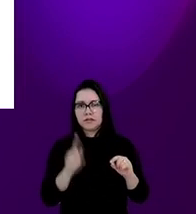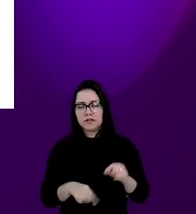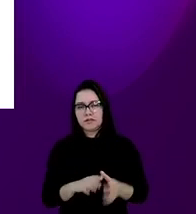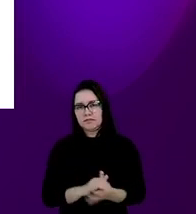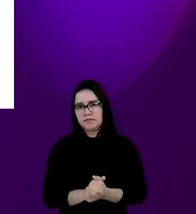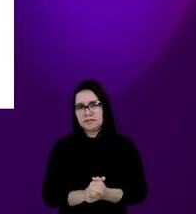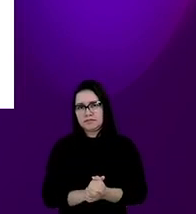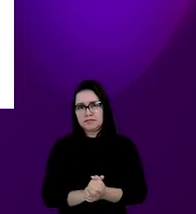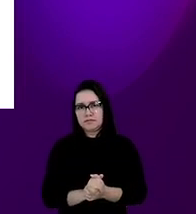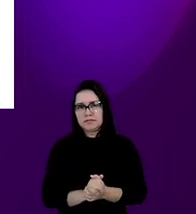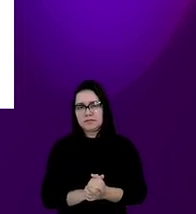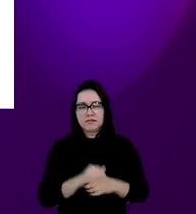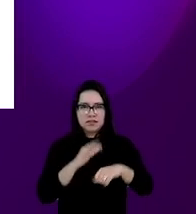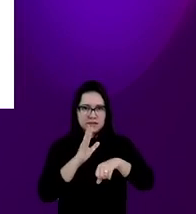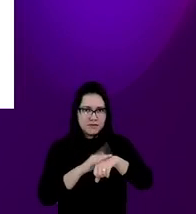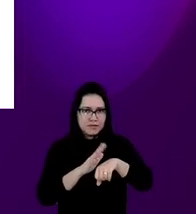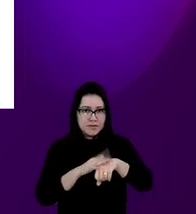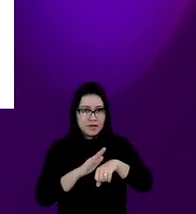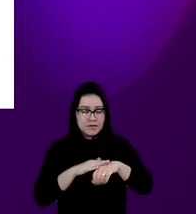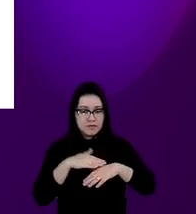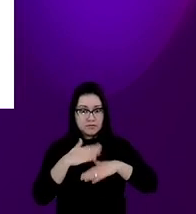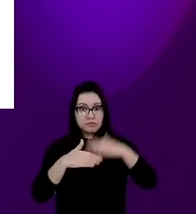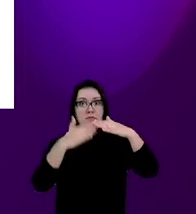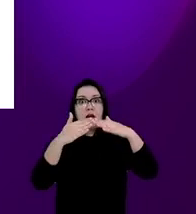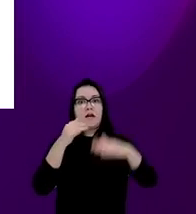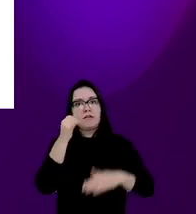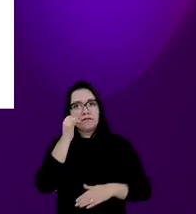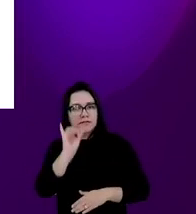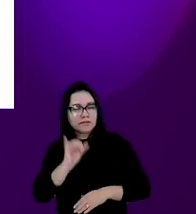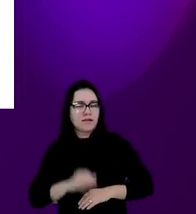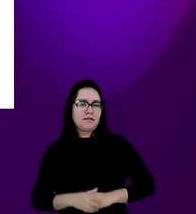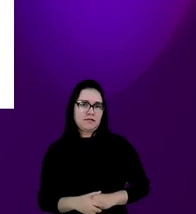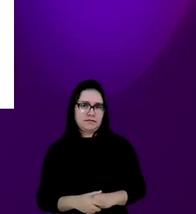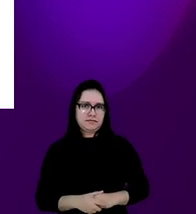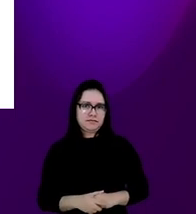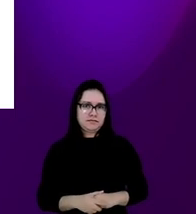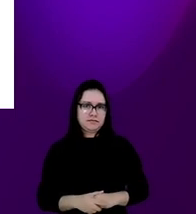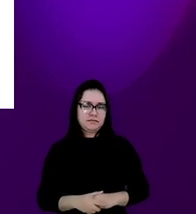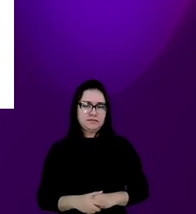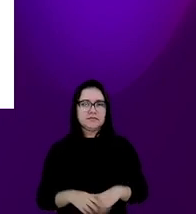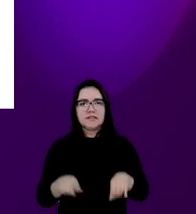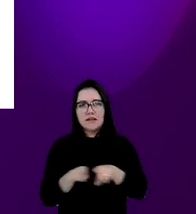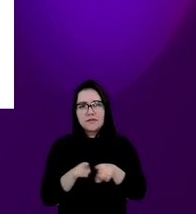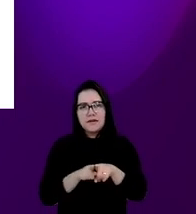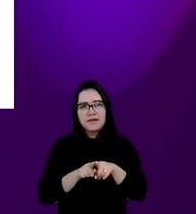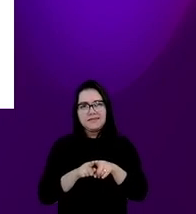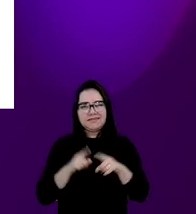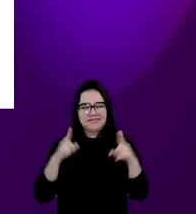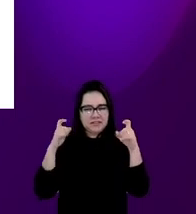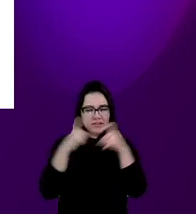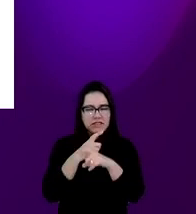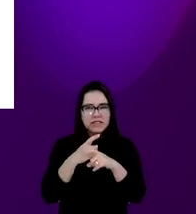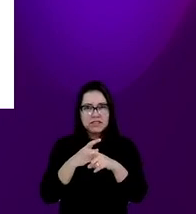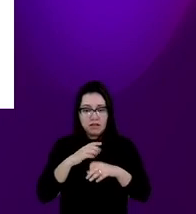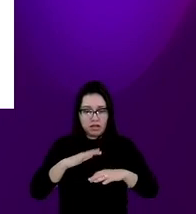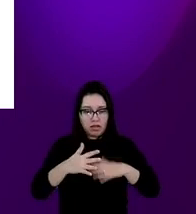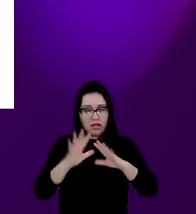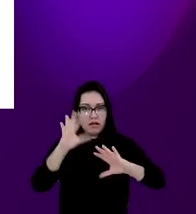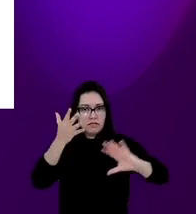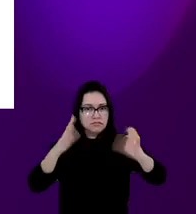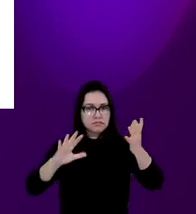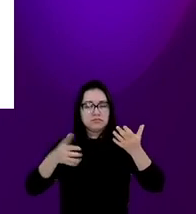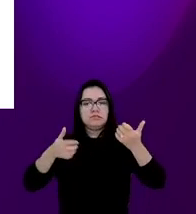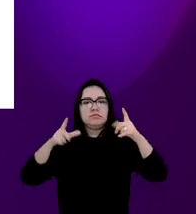doença clinicamente significante, levando à diminuição das complicações que possam diminuir